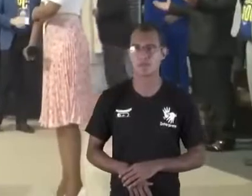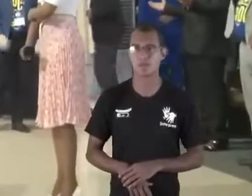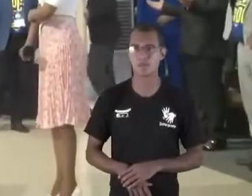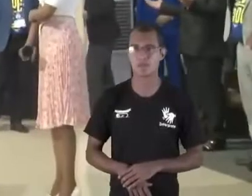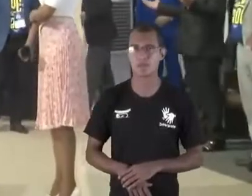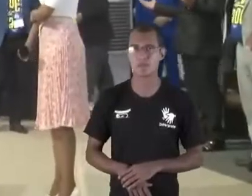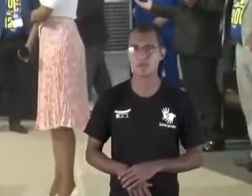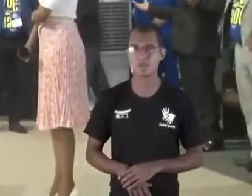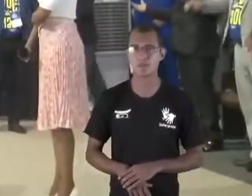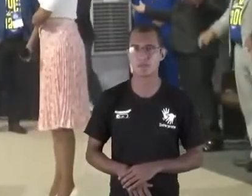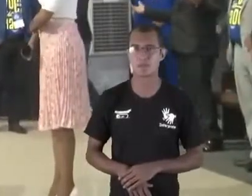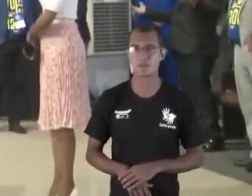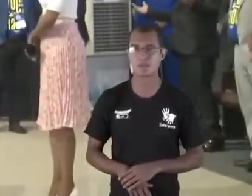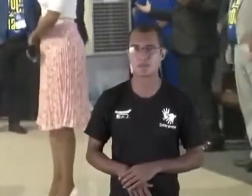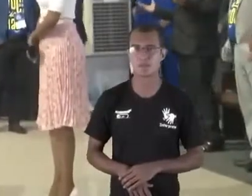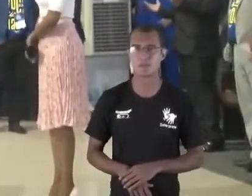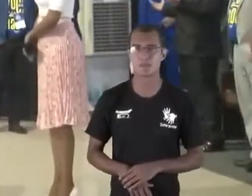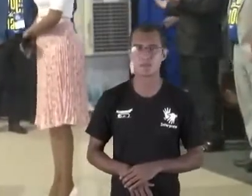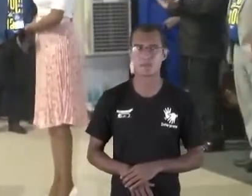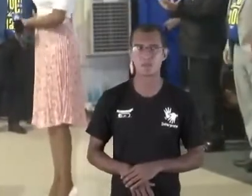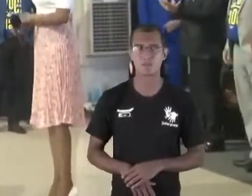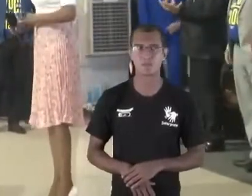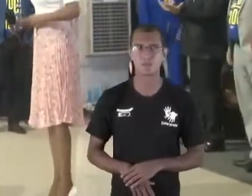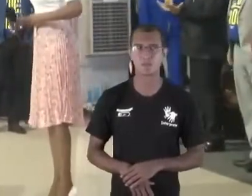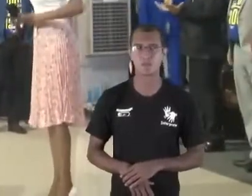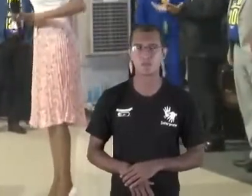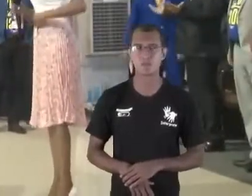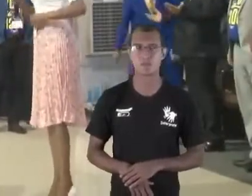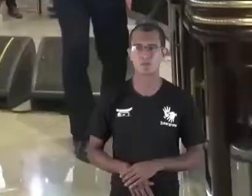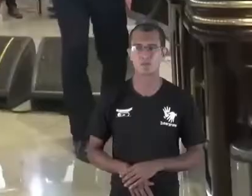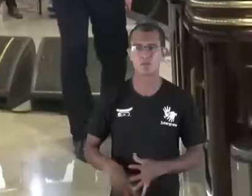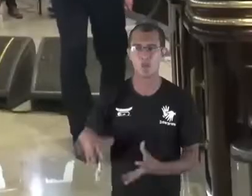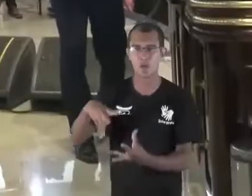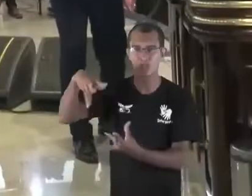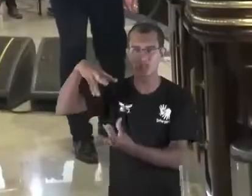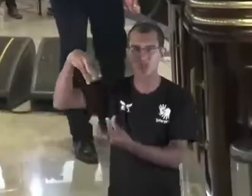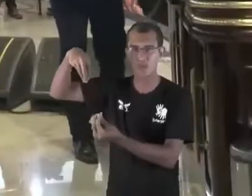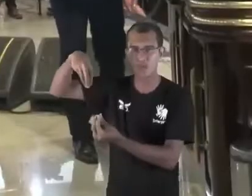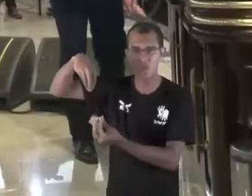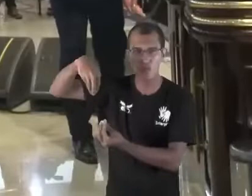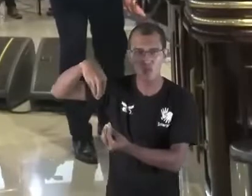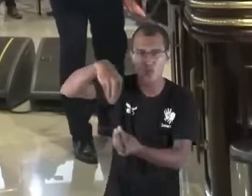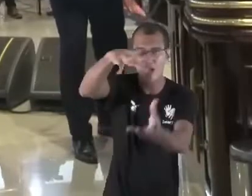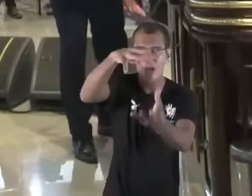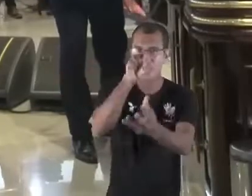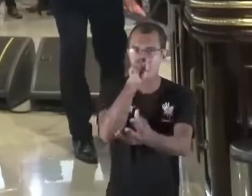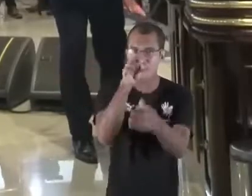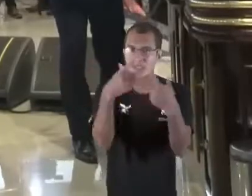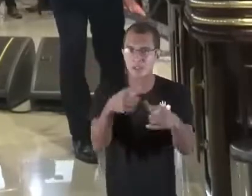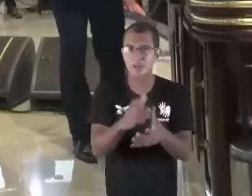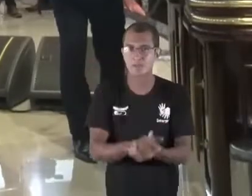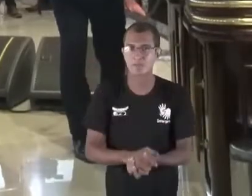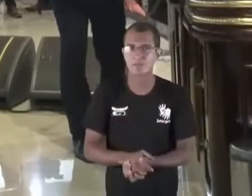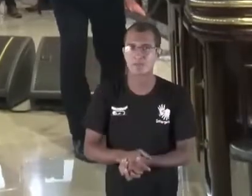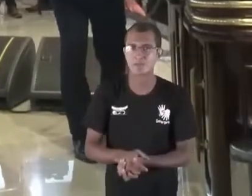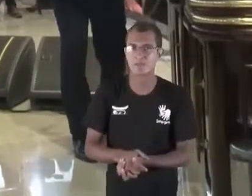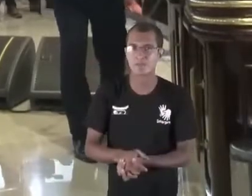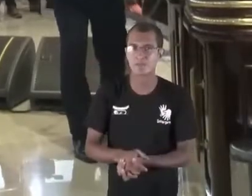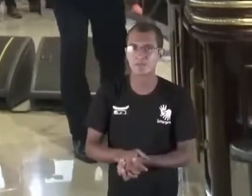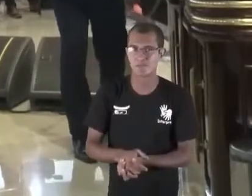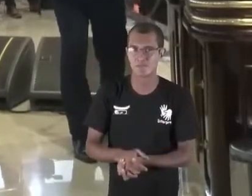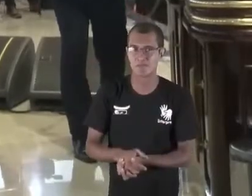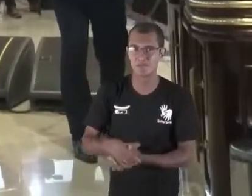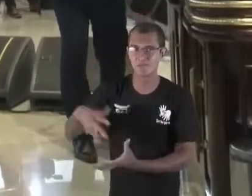Aonde houver um vocacionado, vai Espírito. A autoridade está